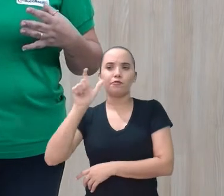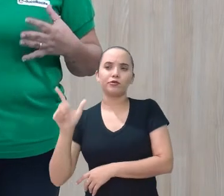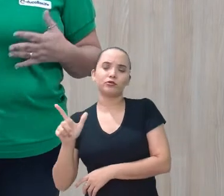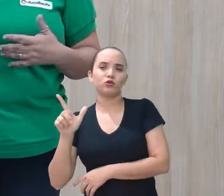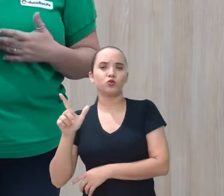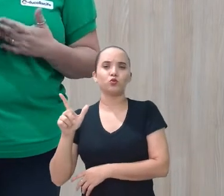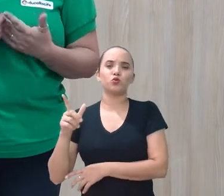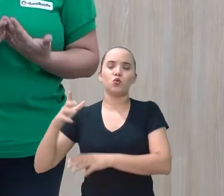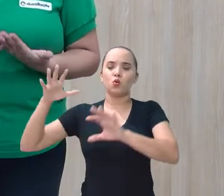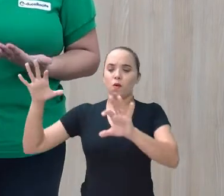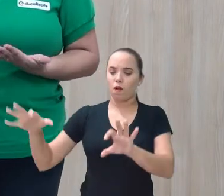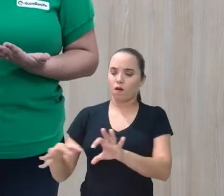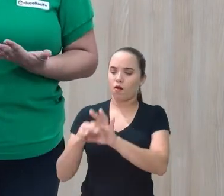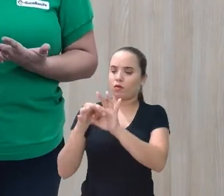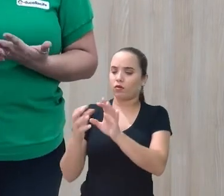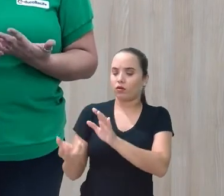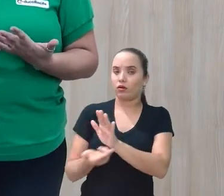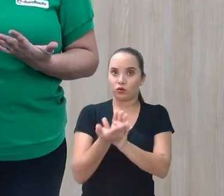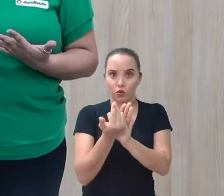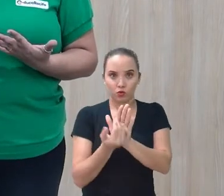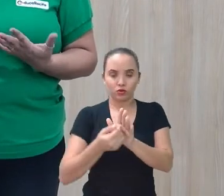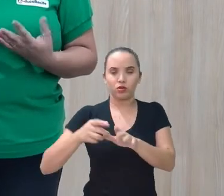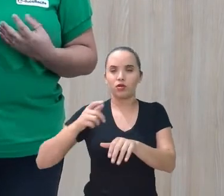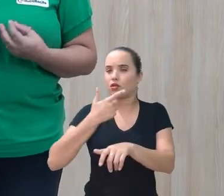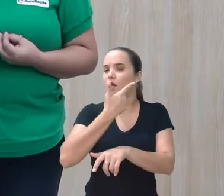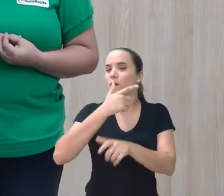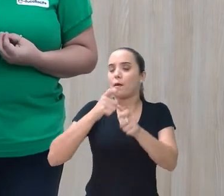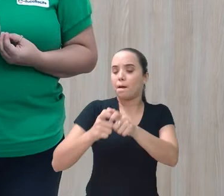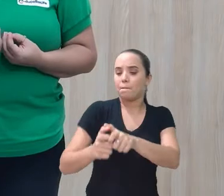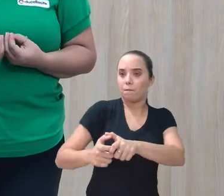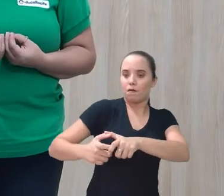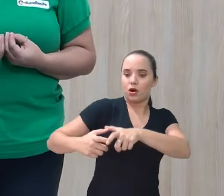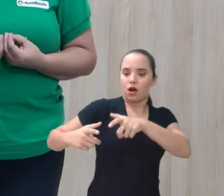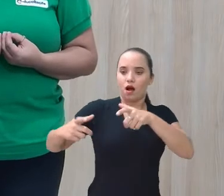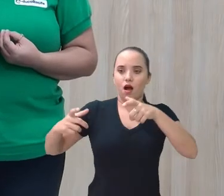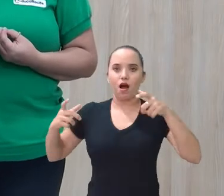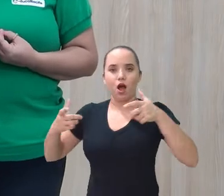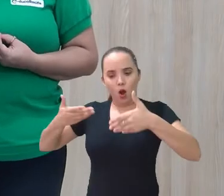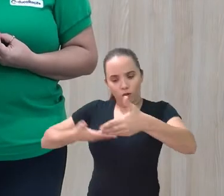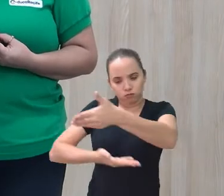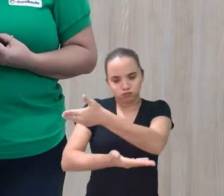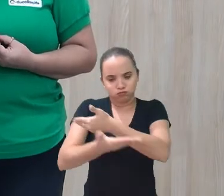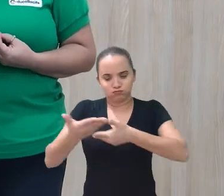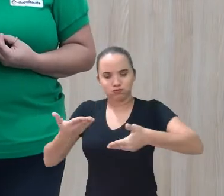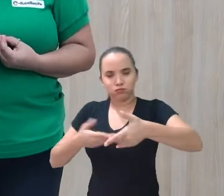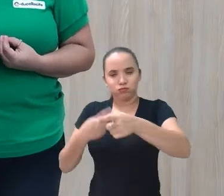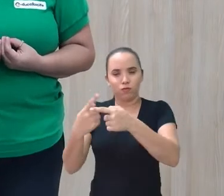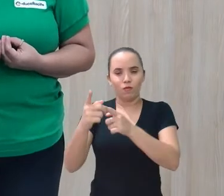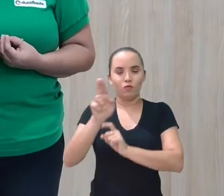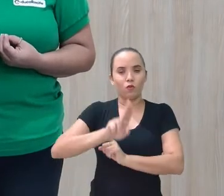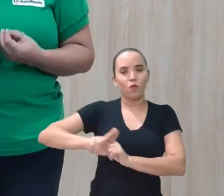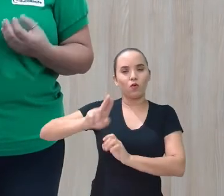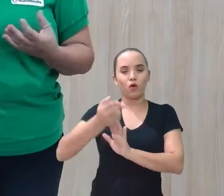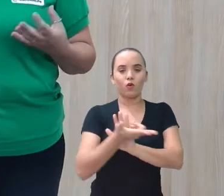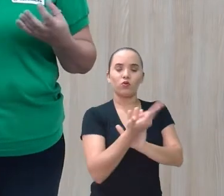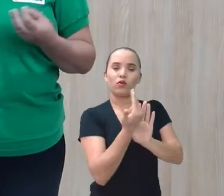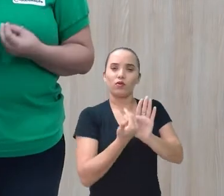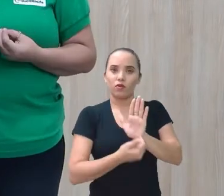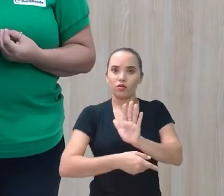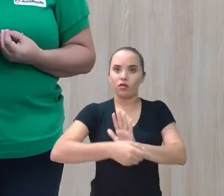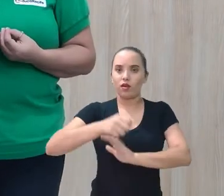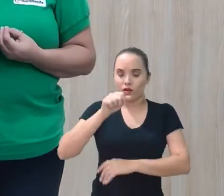A relação com o desenho é muito maior. Através do desenho, as crianças se expressam. Então,